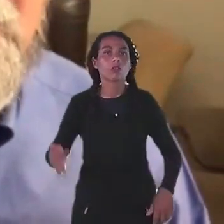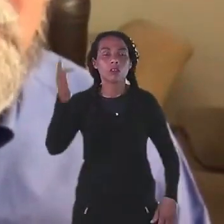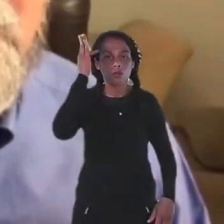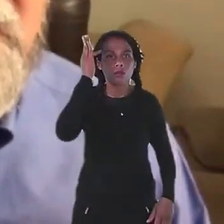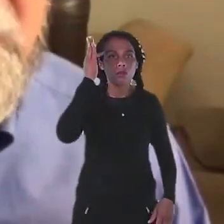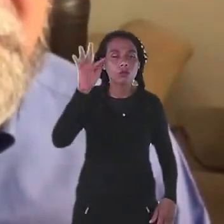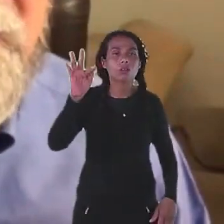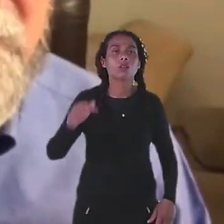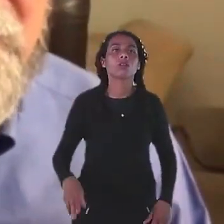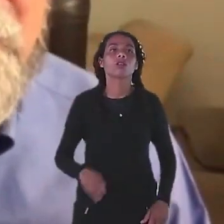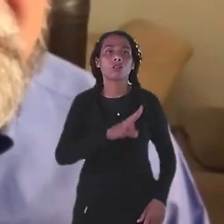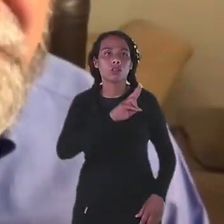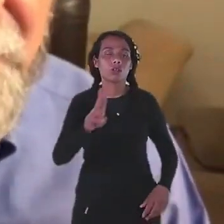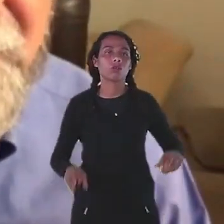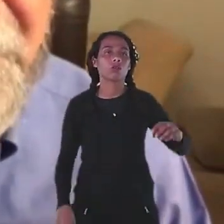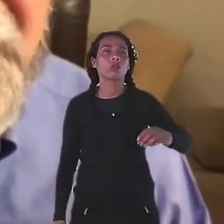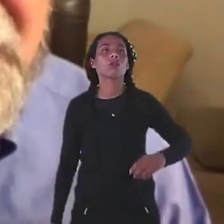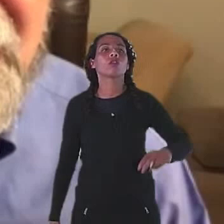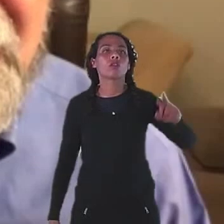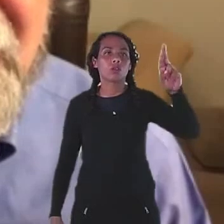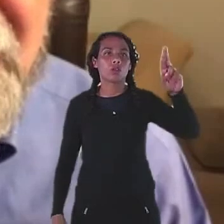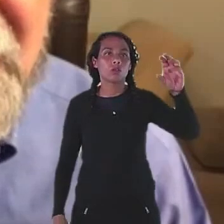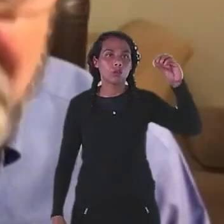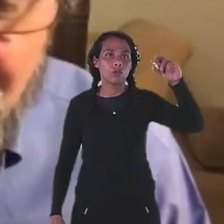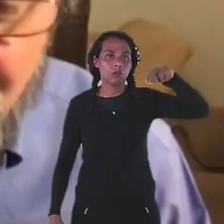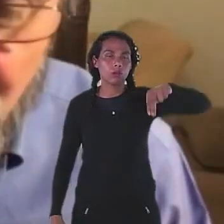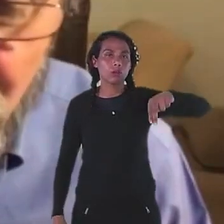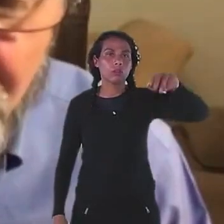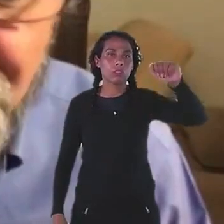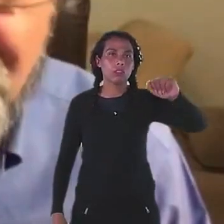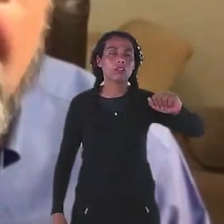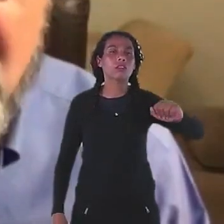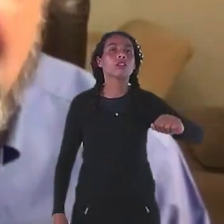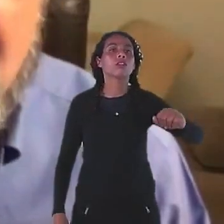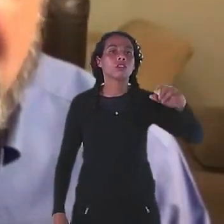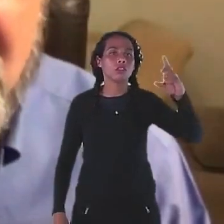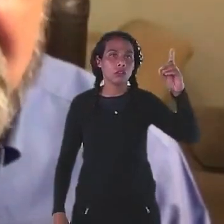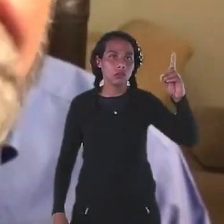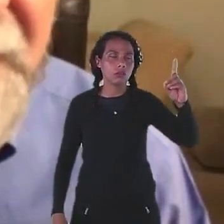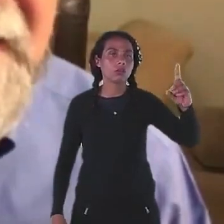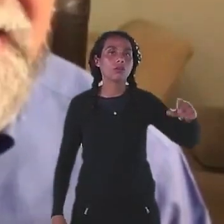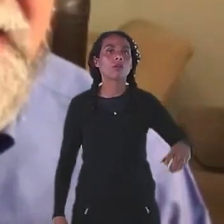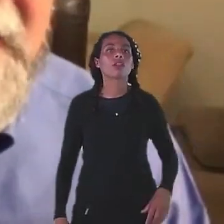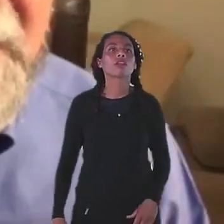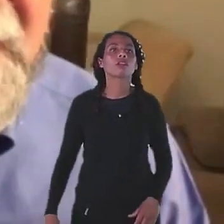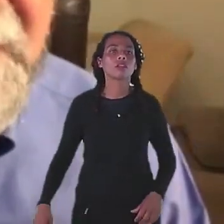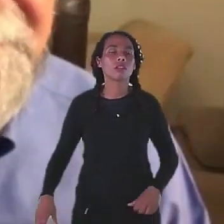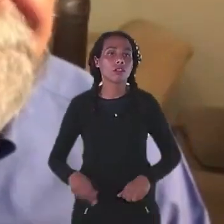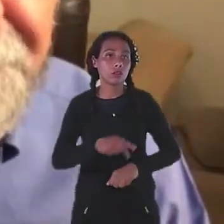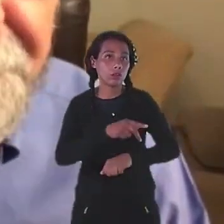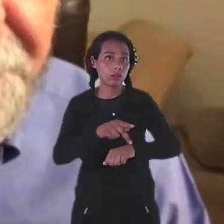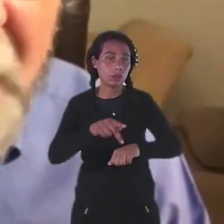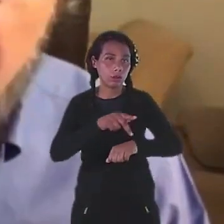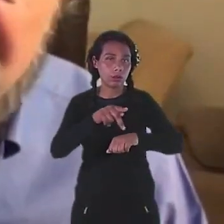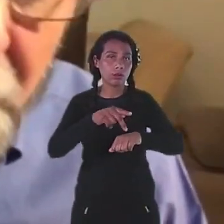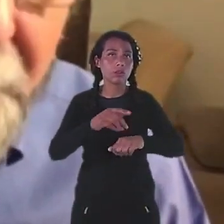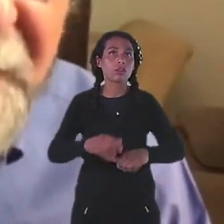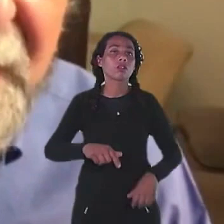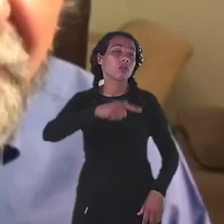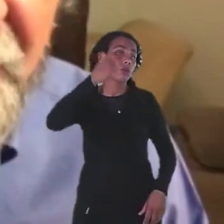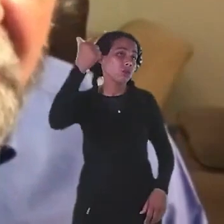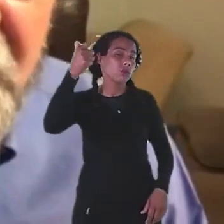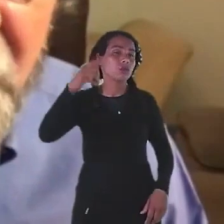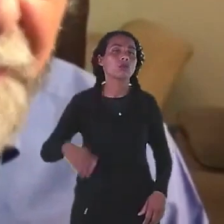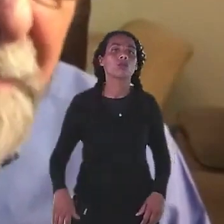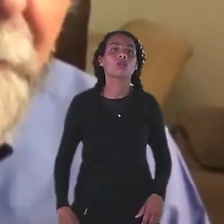Sicurel, um egípcio suíço que se formou na Universidade de Genebra, perdão,